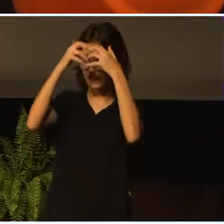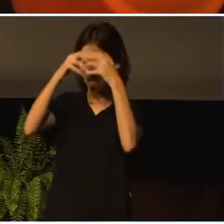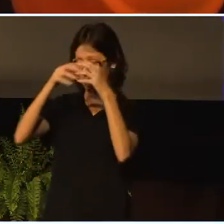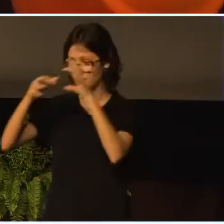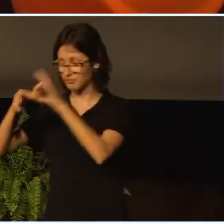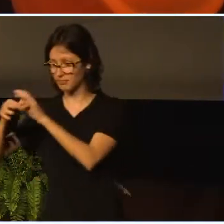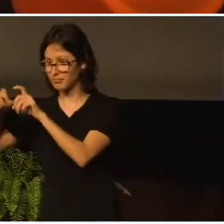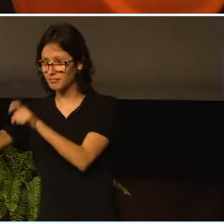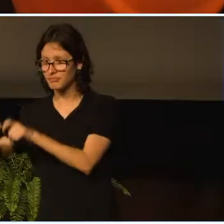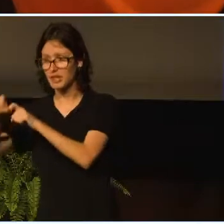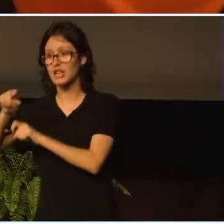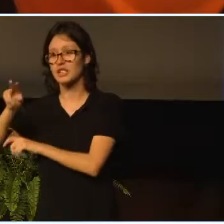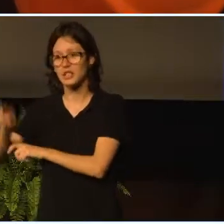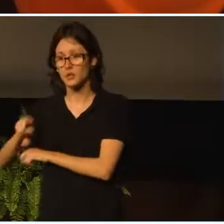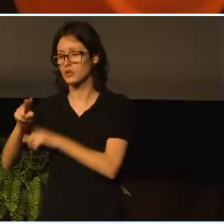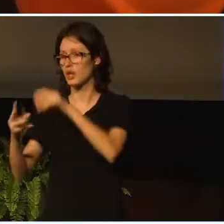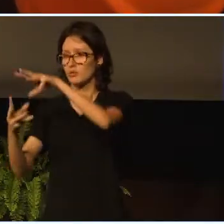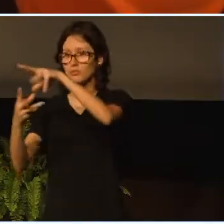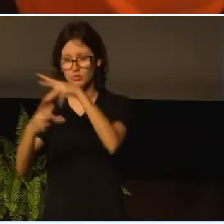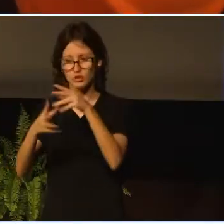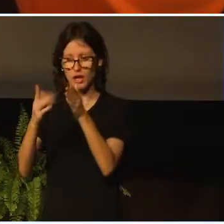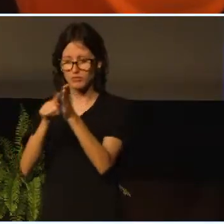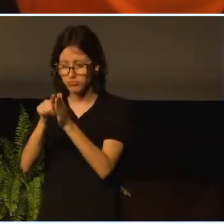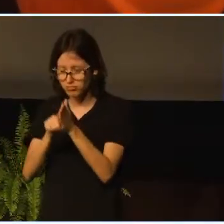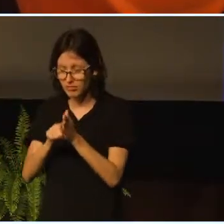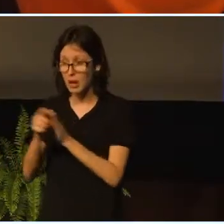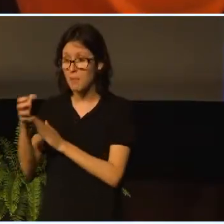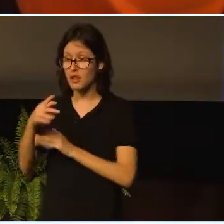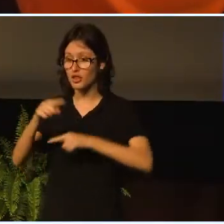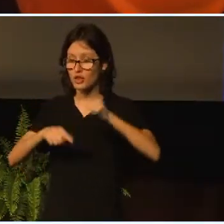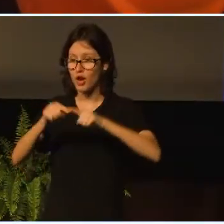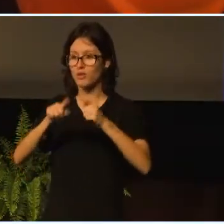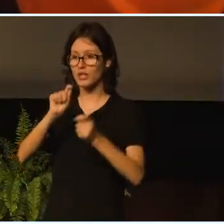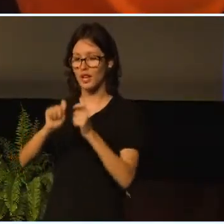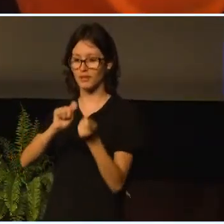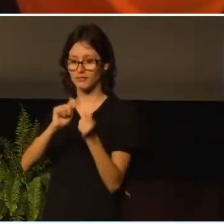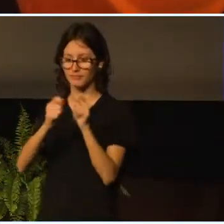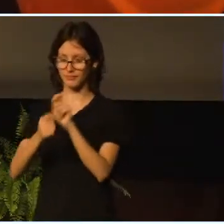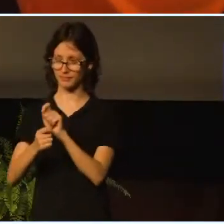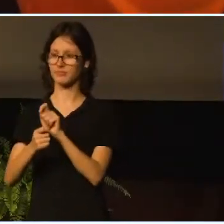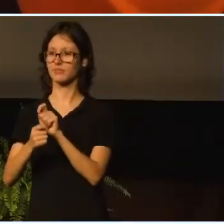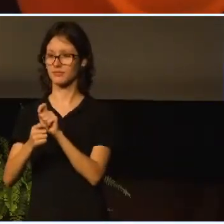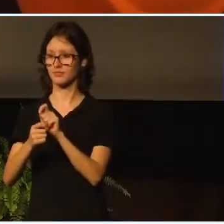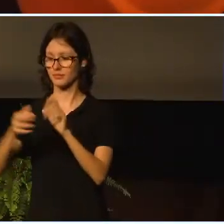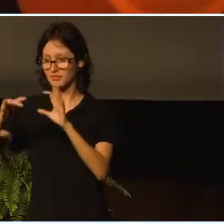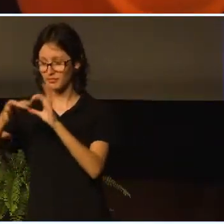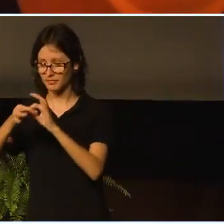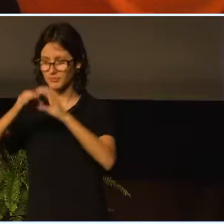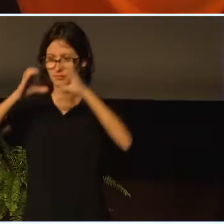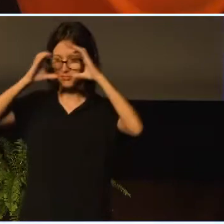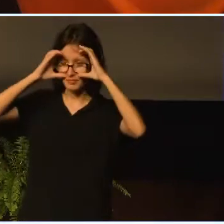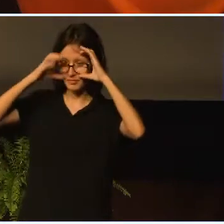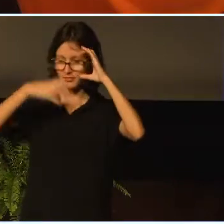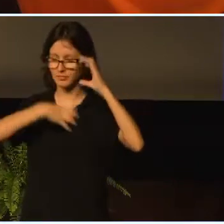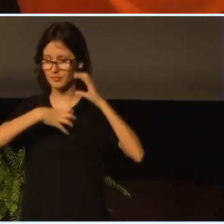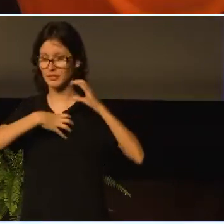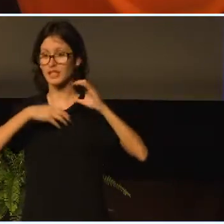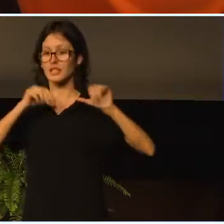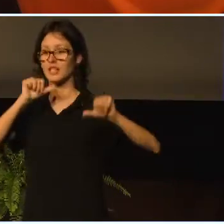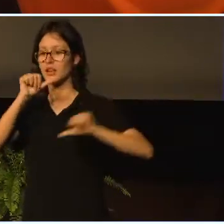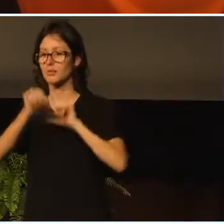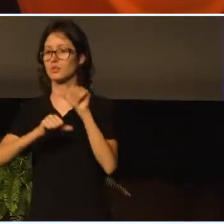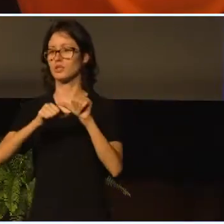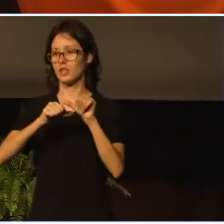cérebro-máquina, ela está sendo utilizada hoje no mundo inteiro como uma nova ferramenta de reabilitação, aliada à realidade virtual. Isso está mudando